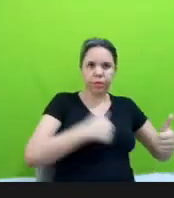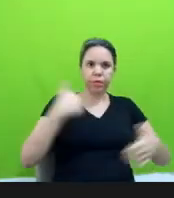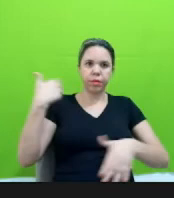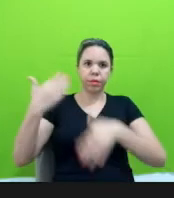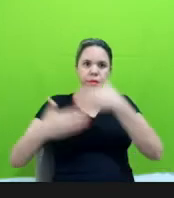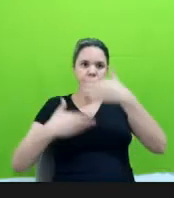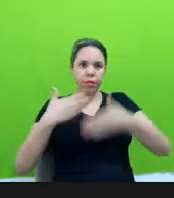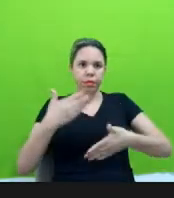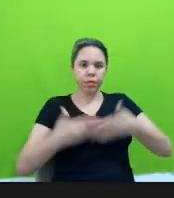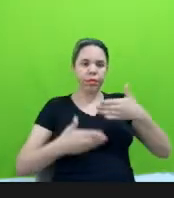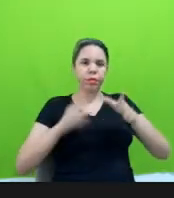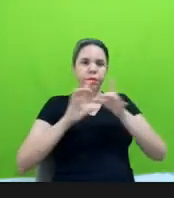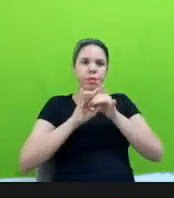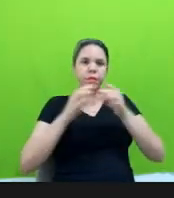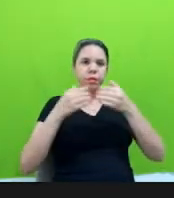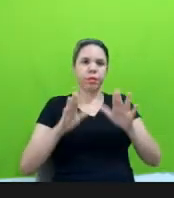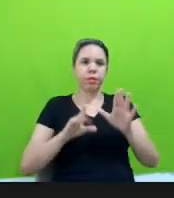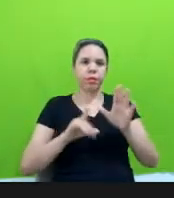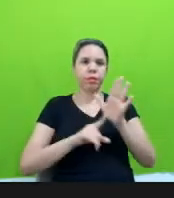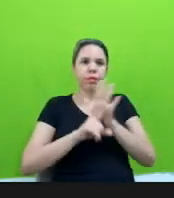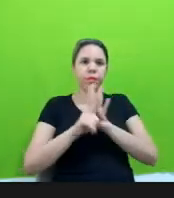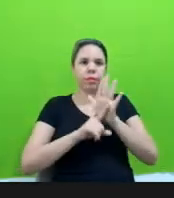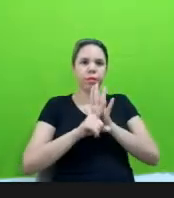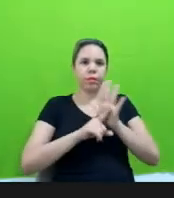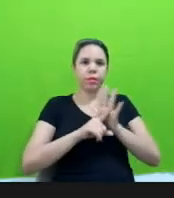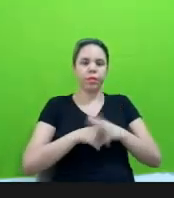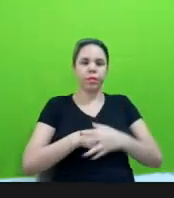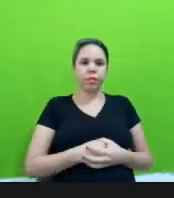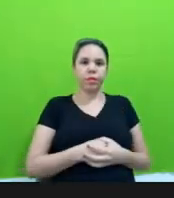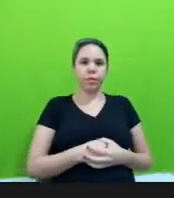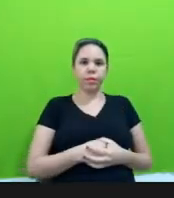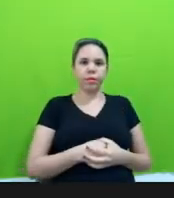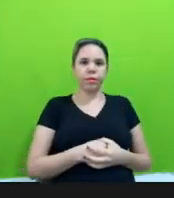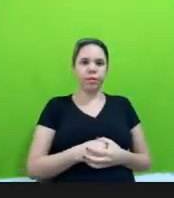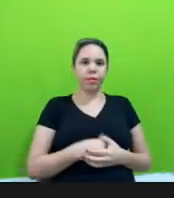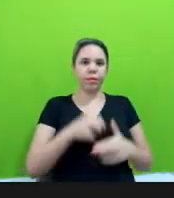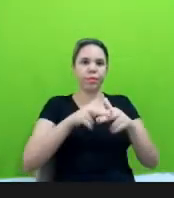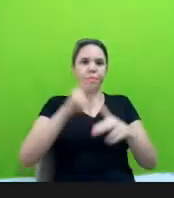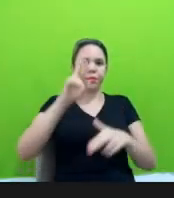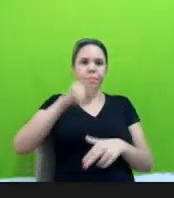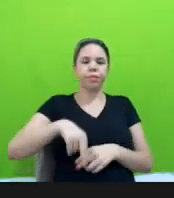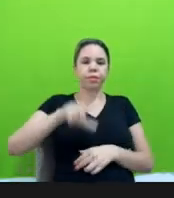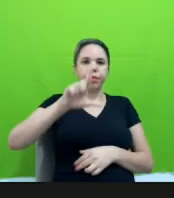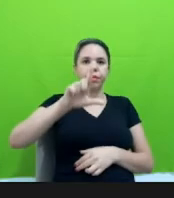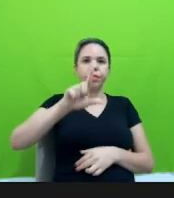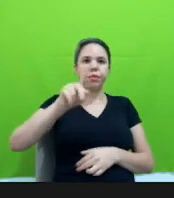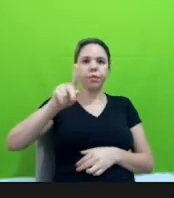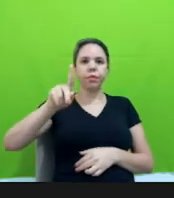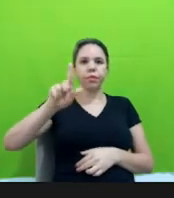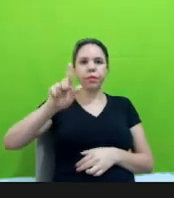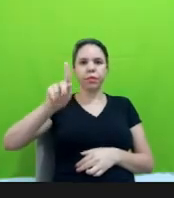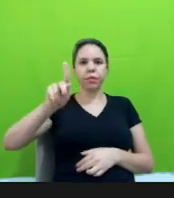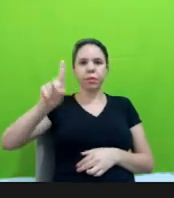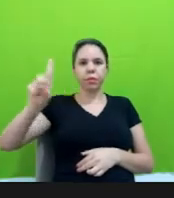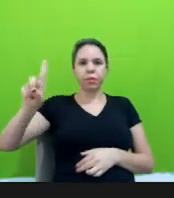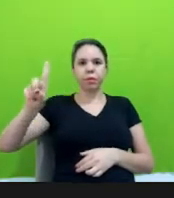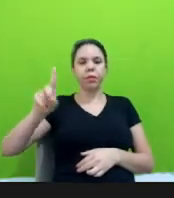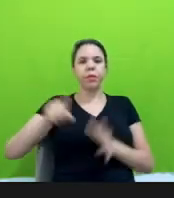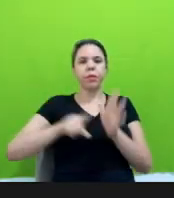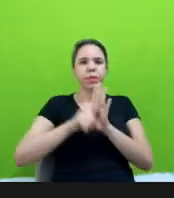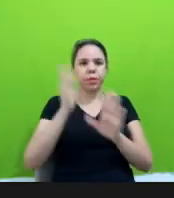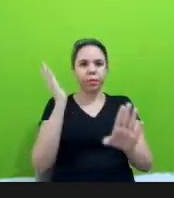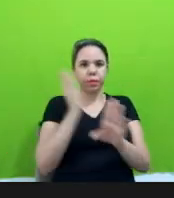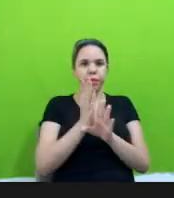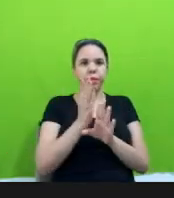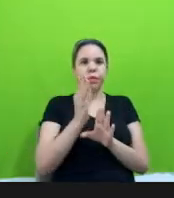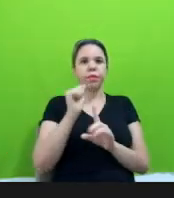de disponibilização de dados em razão de LGPD, que eles também consultem a sociedade